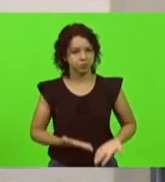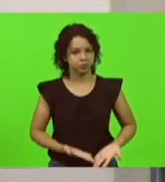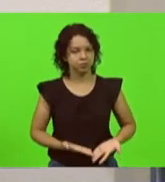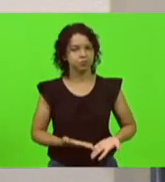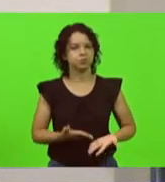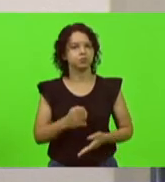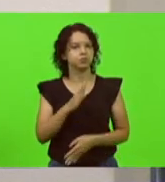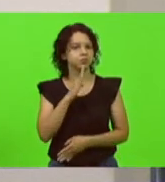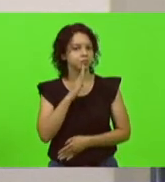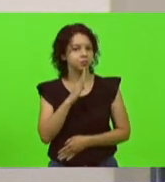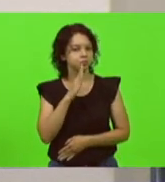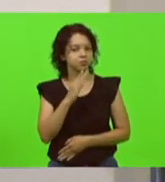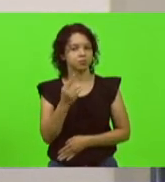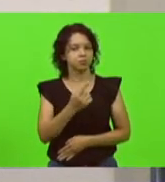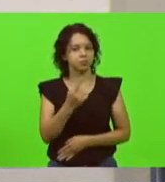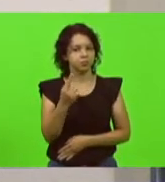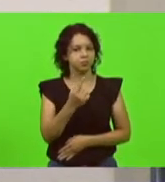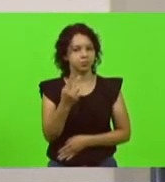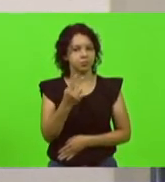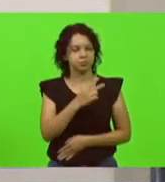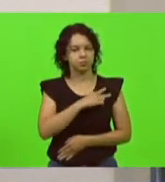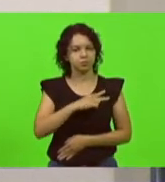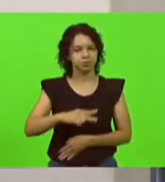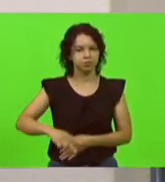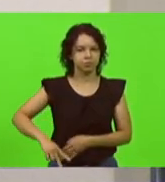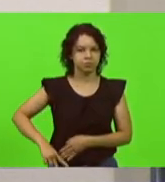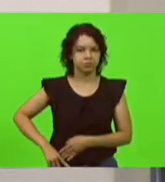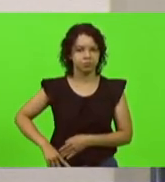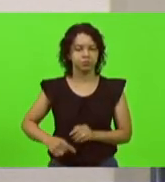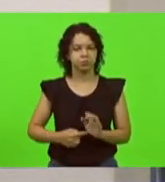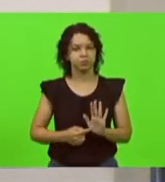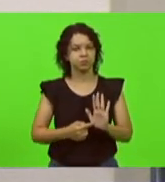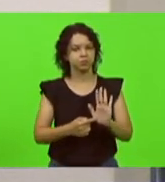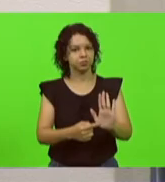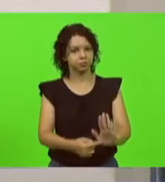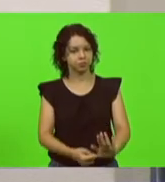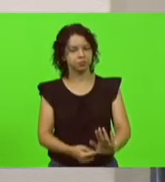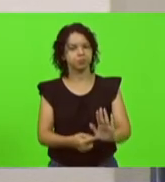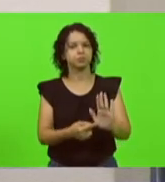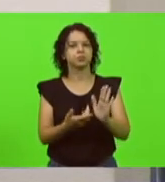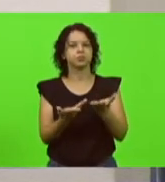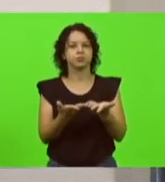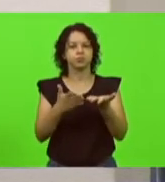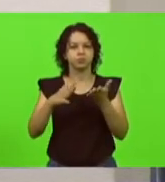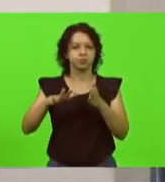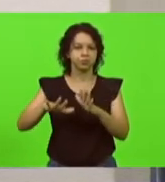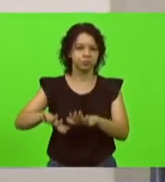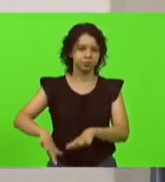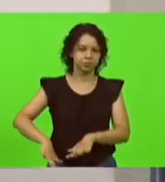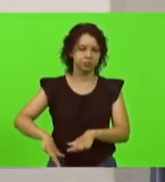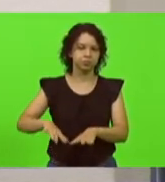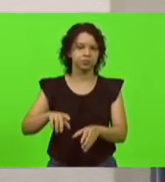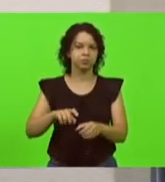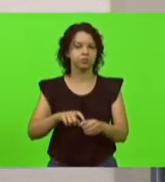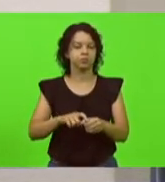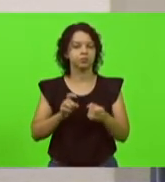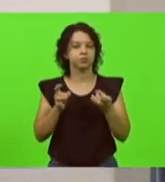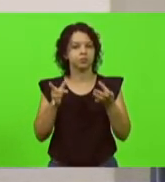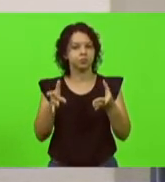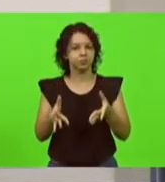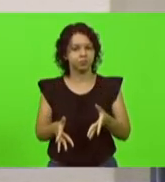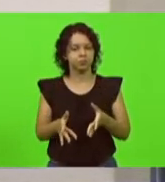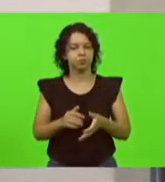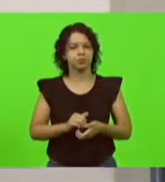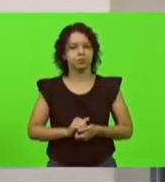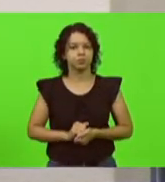Berlanda, primeiro vice-presidente, que apresentou a carta de renúncia do cargo da mesa. Posterior ao ato, o senhor